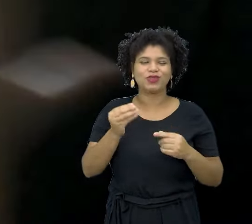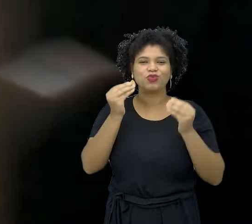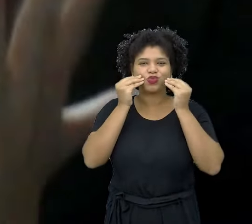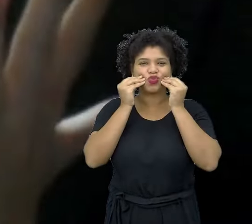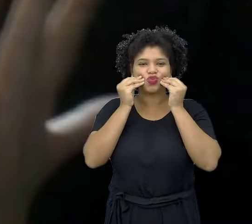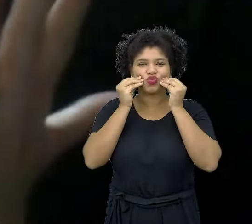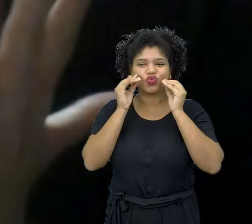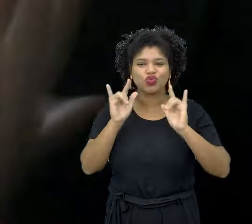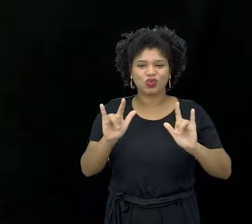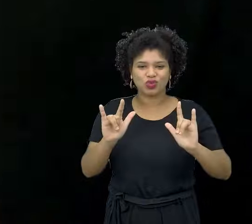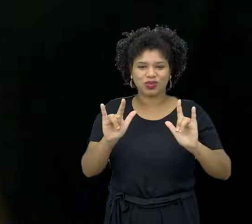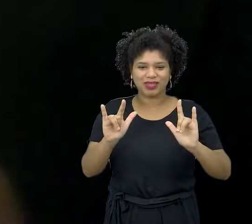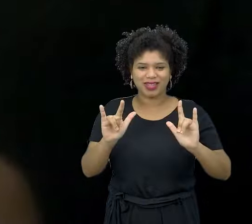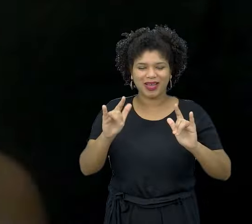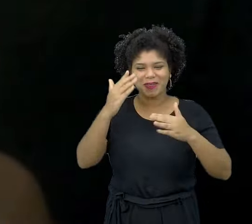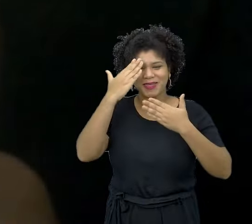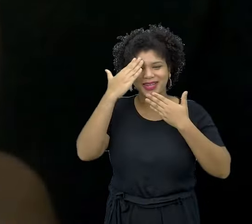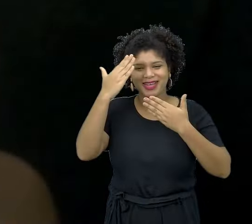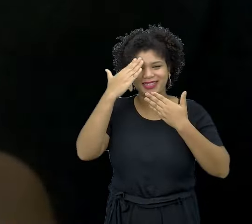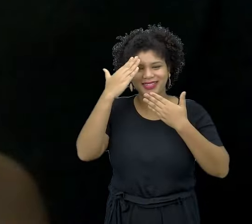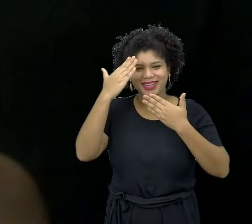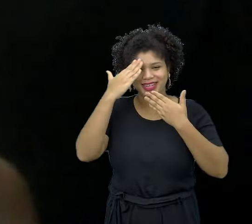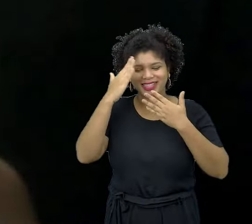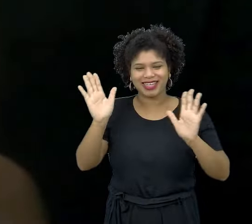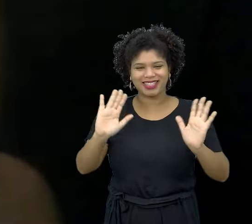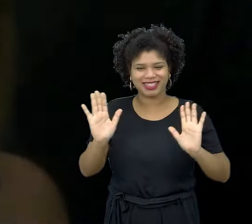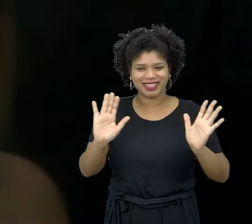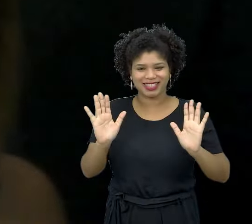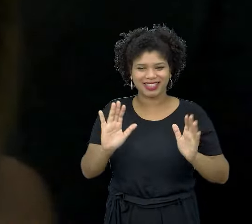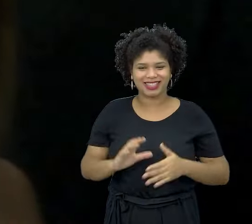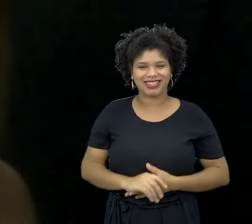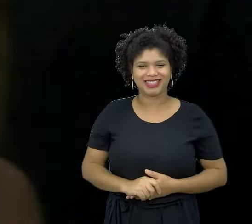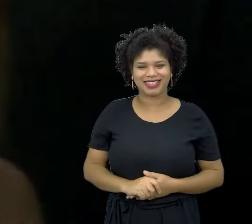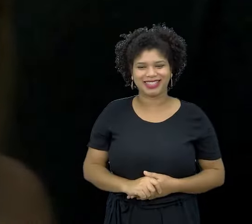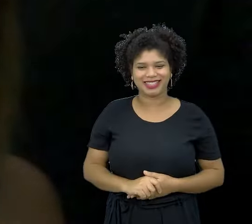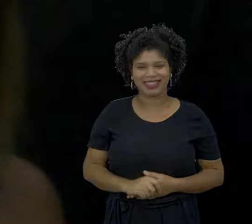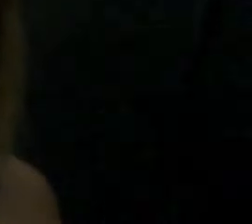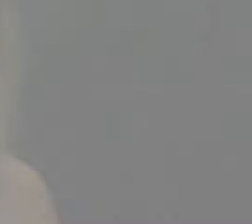Um grande beijo, muito obrigada a todos que me ouviram.